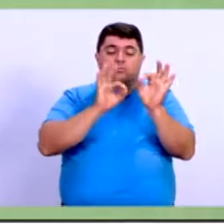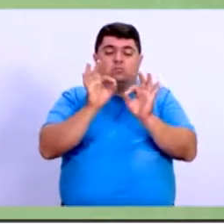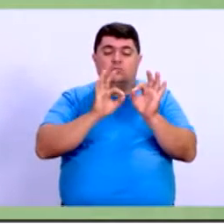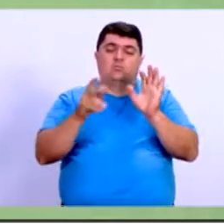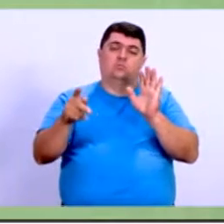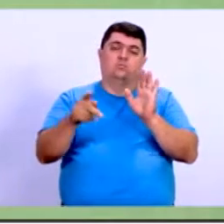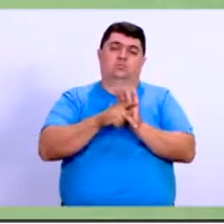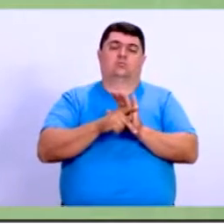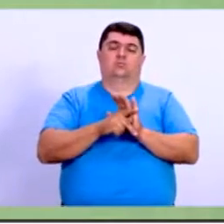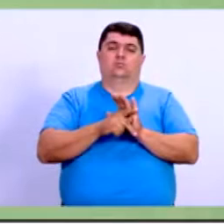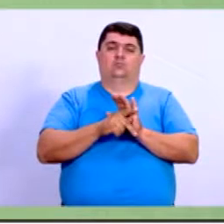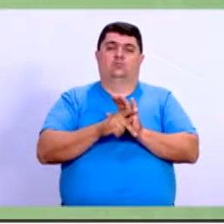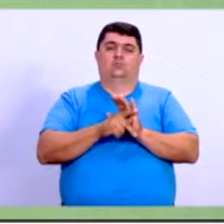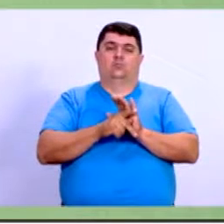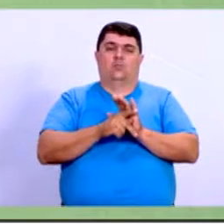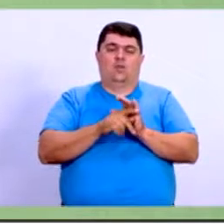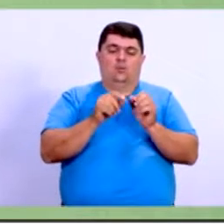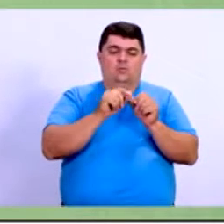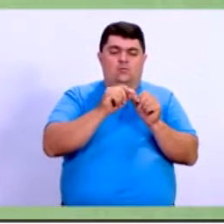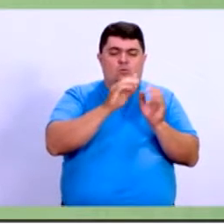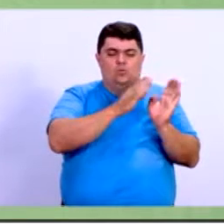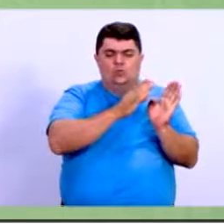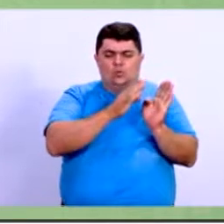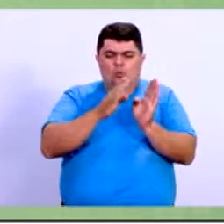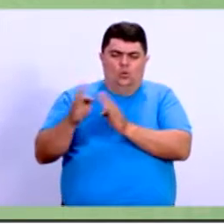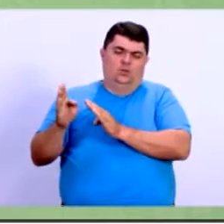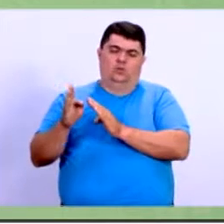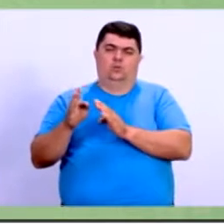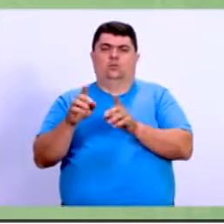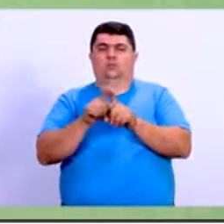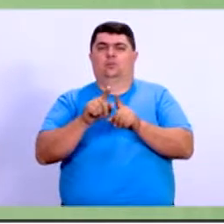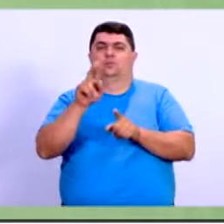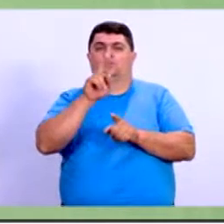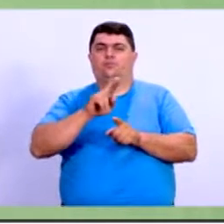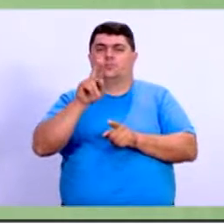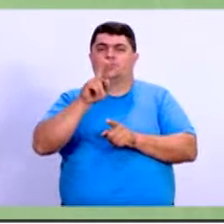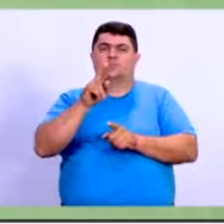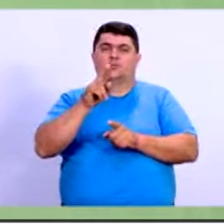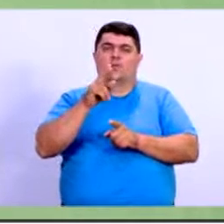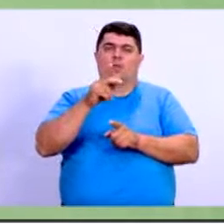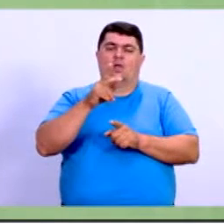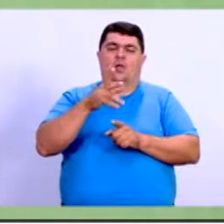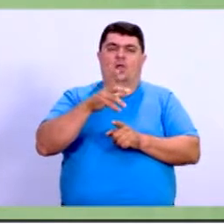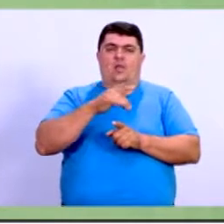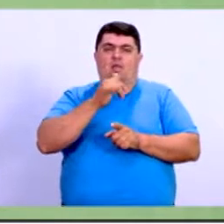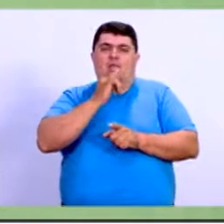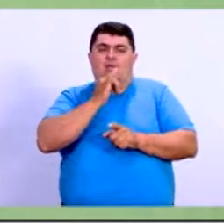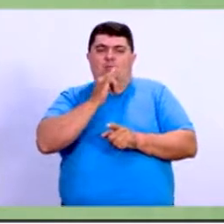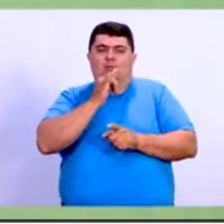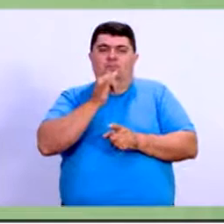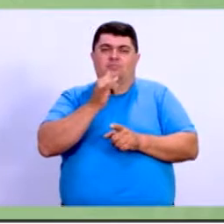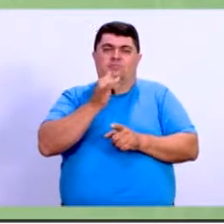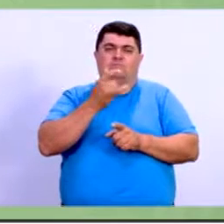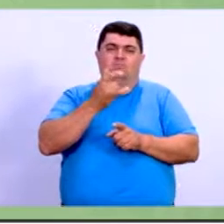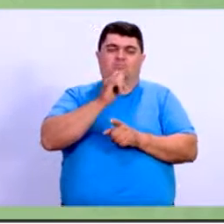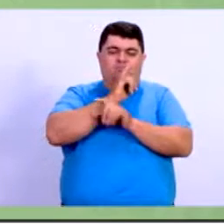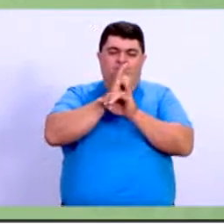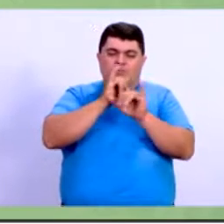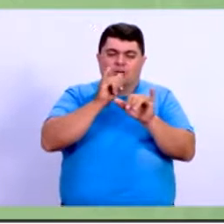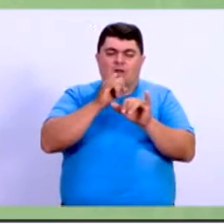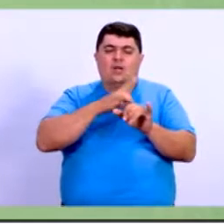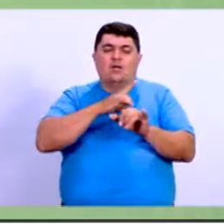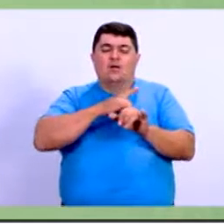onde nós vamos criar um sistema. Nós utilizamos para propor soluções que auxiliam na obtenção de